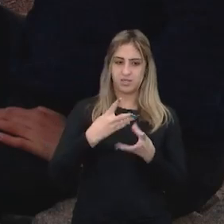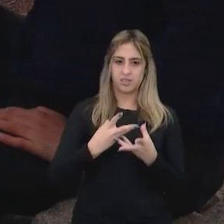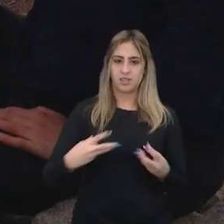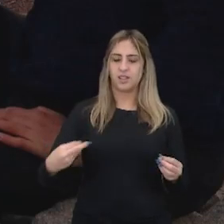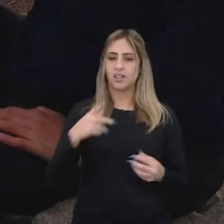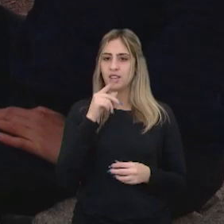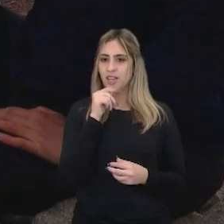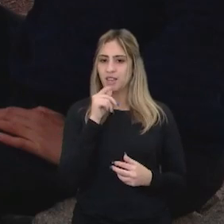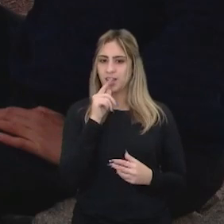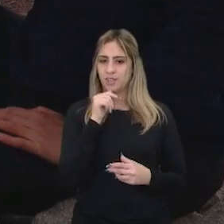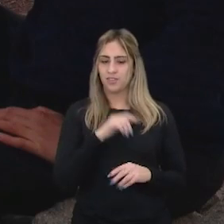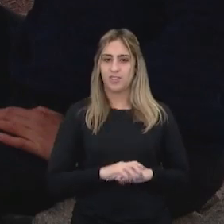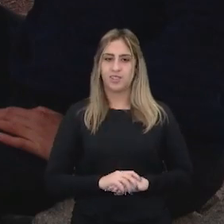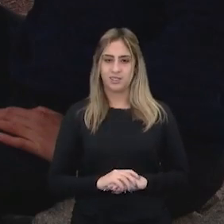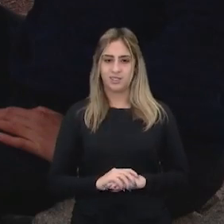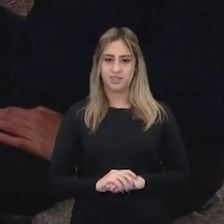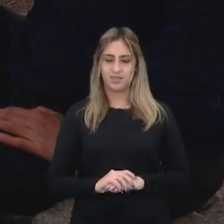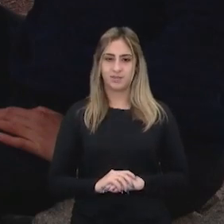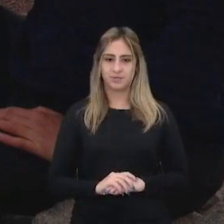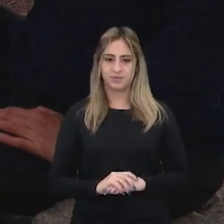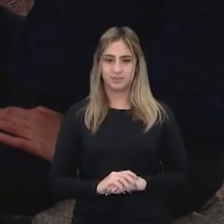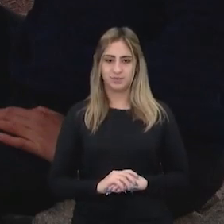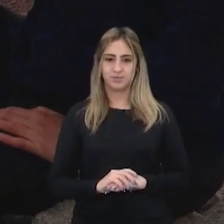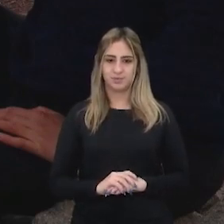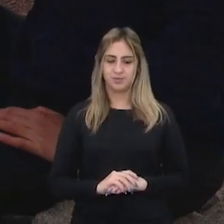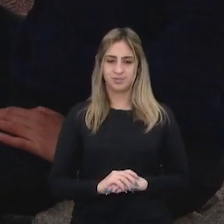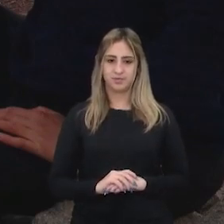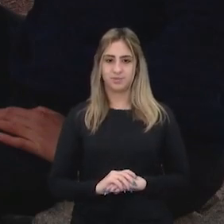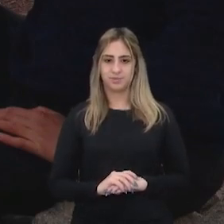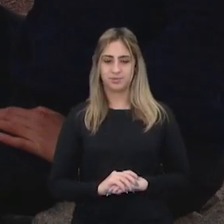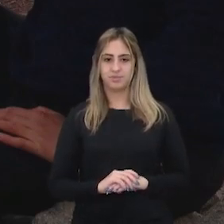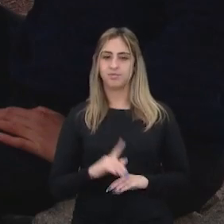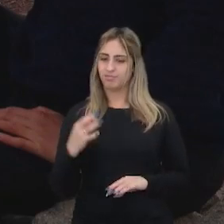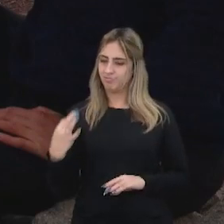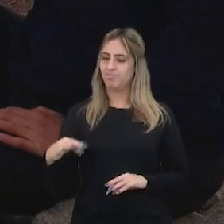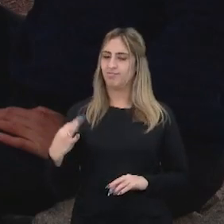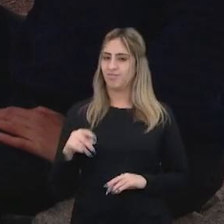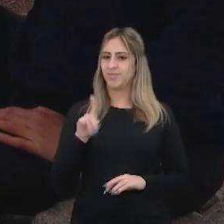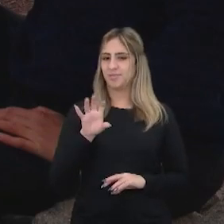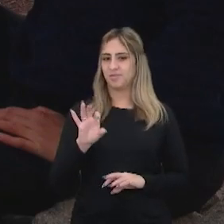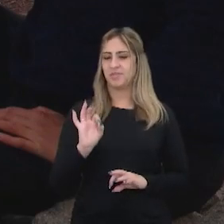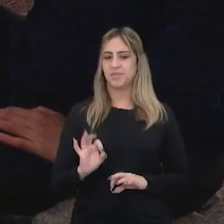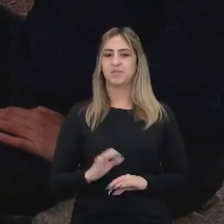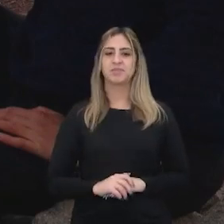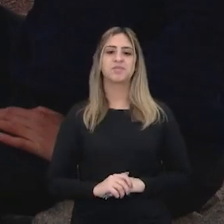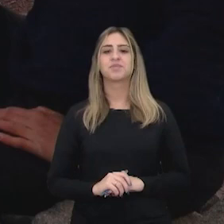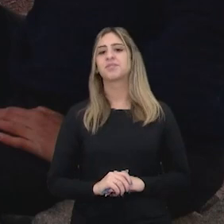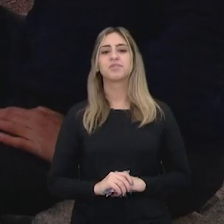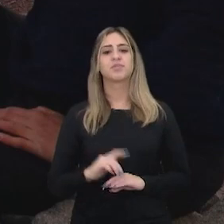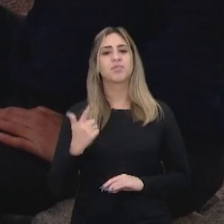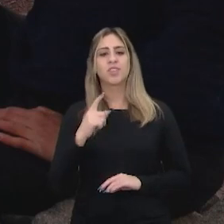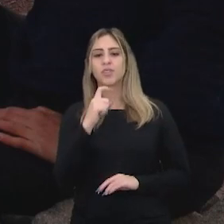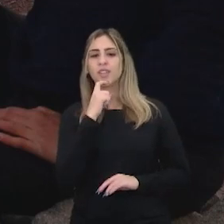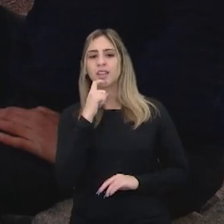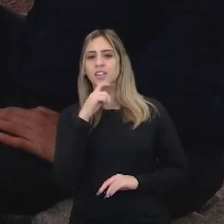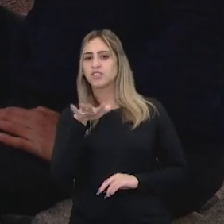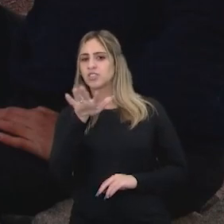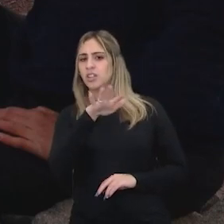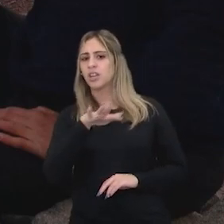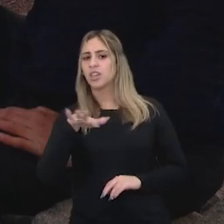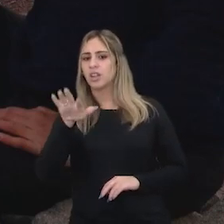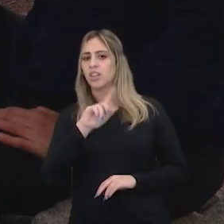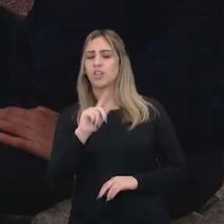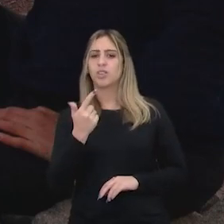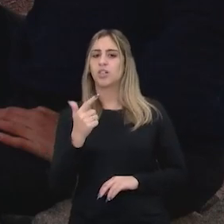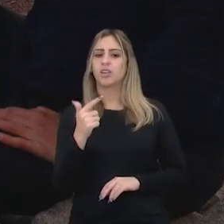o gelo que foi coletado em outro momento. É isso mesmo. E já não tem gelo nessa região aí, né? Pelo